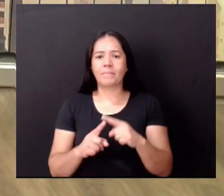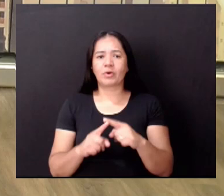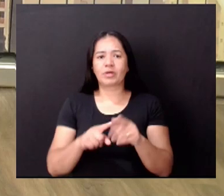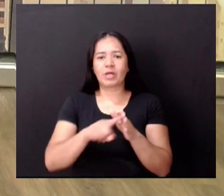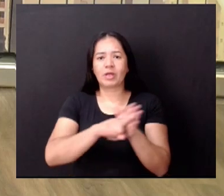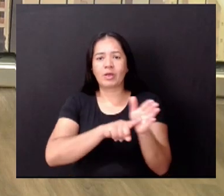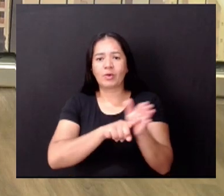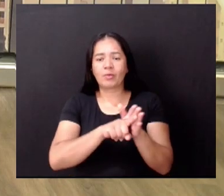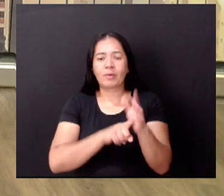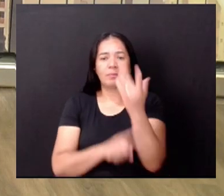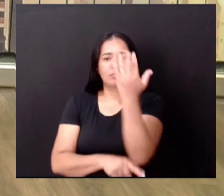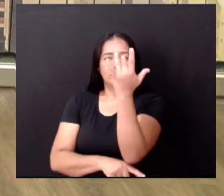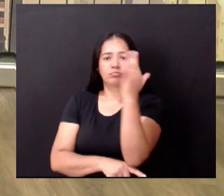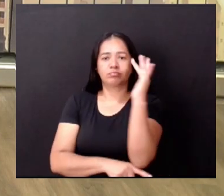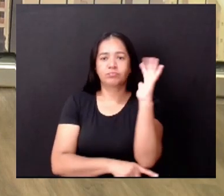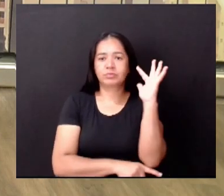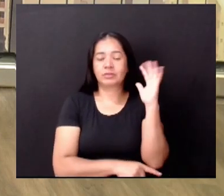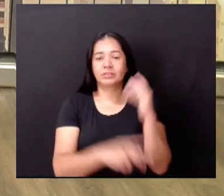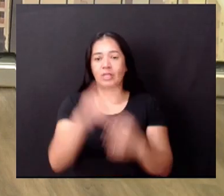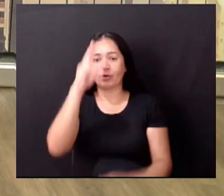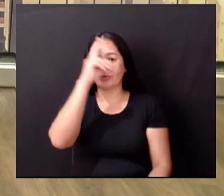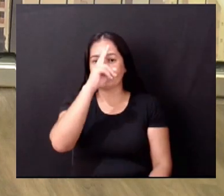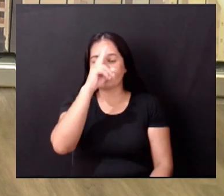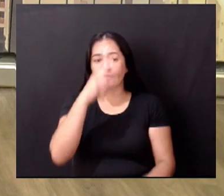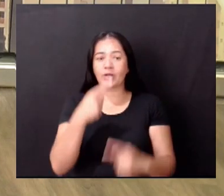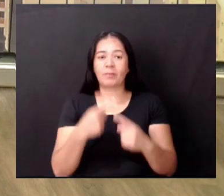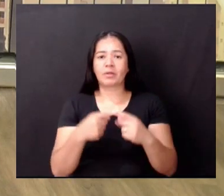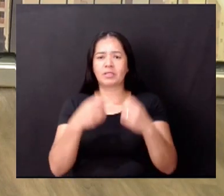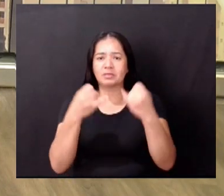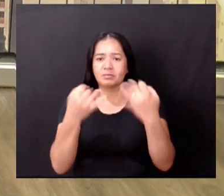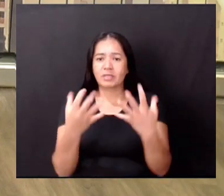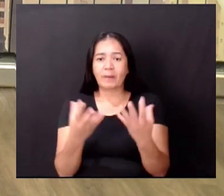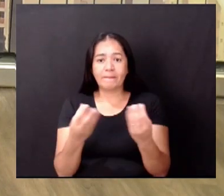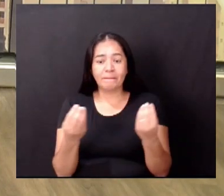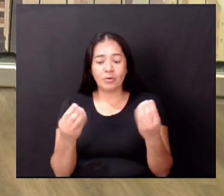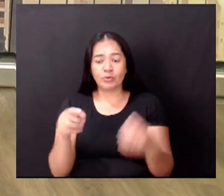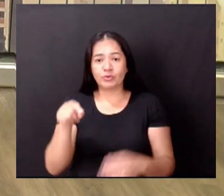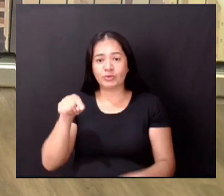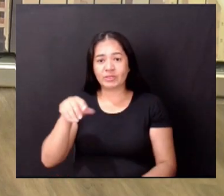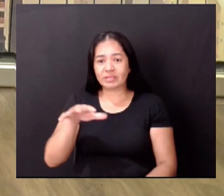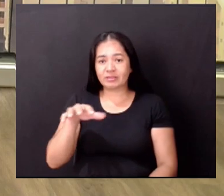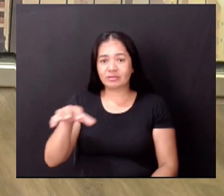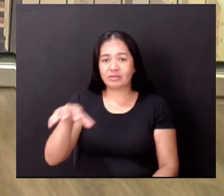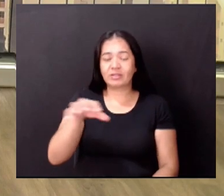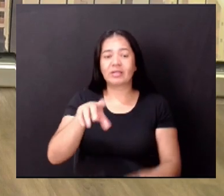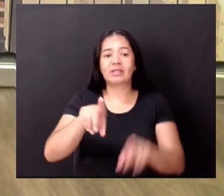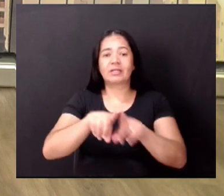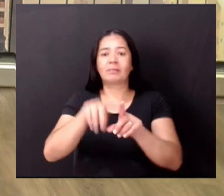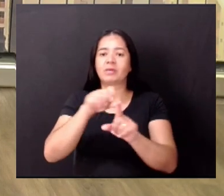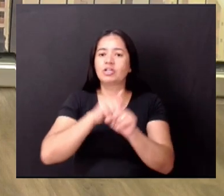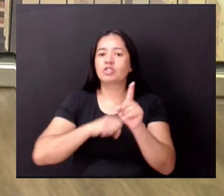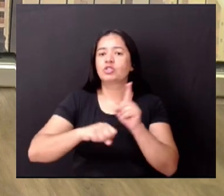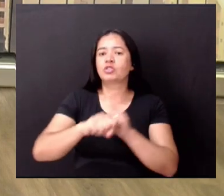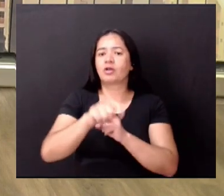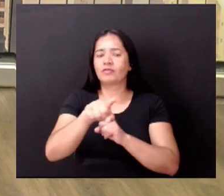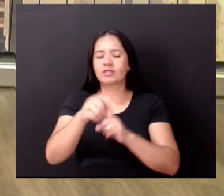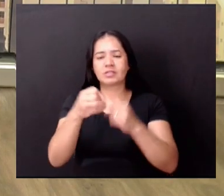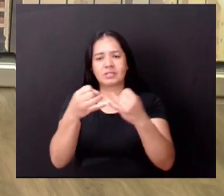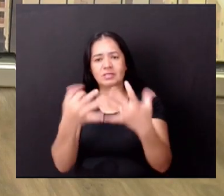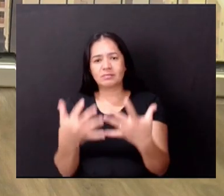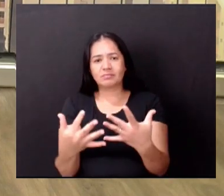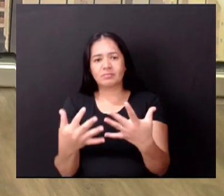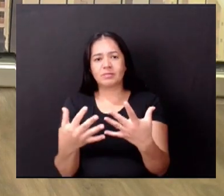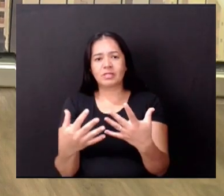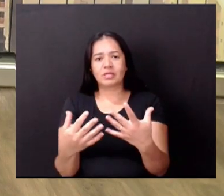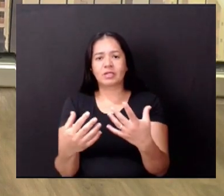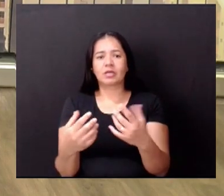também porque é uma pesquisa ambiental histórica, porque fala muito aqui da região, e também sociológica, né?